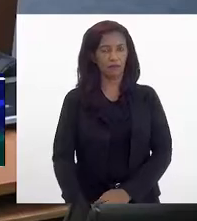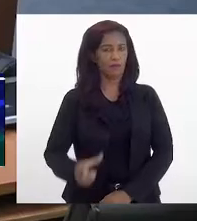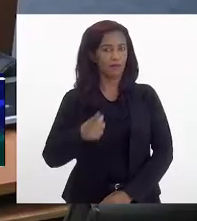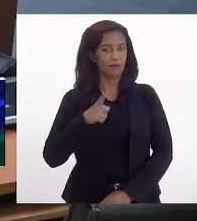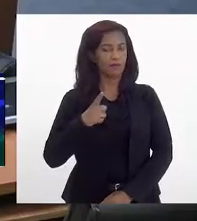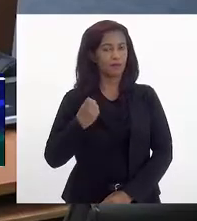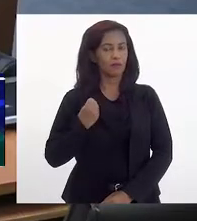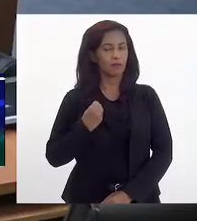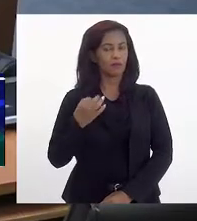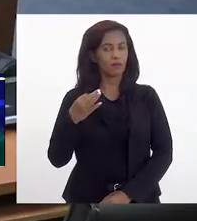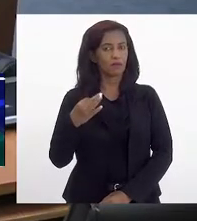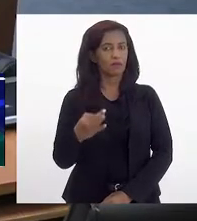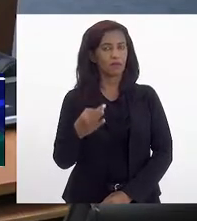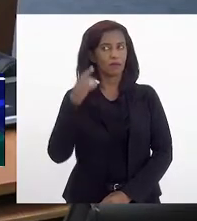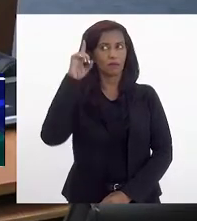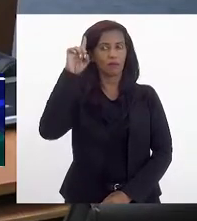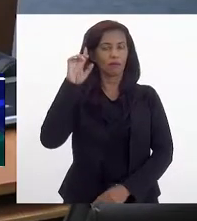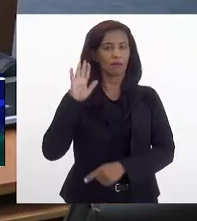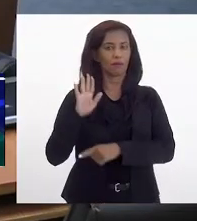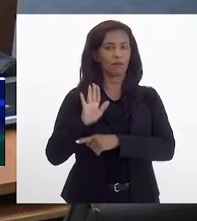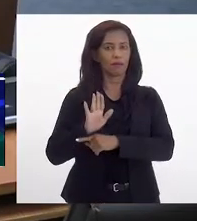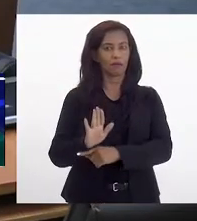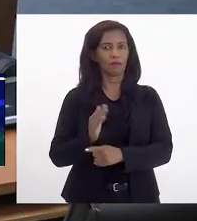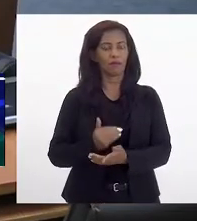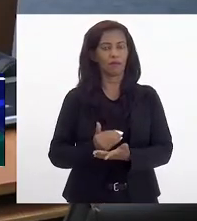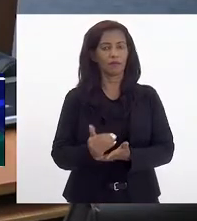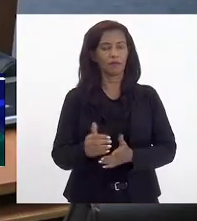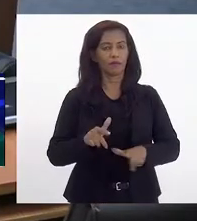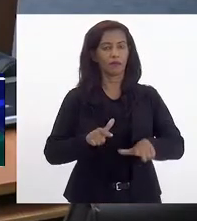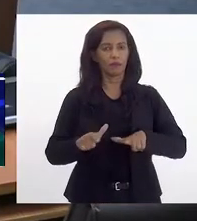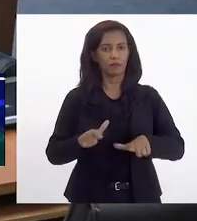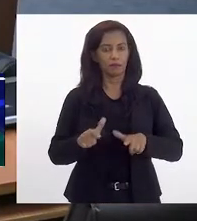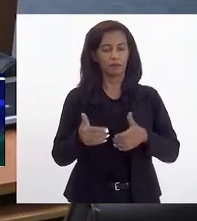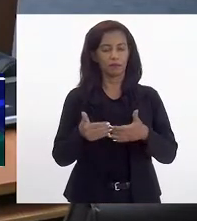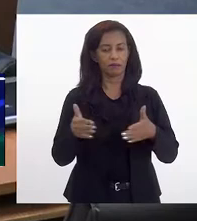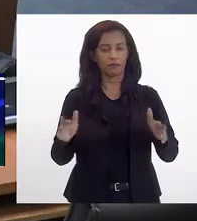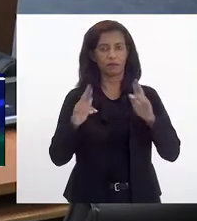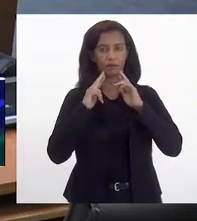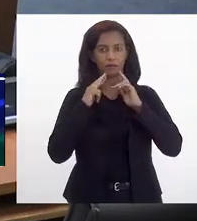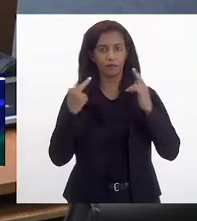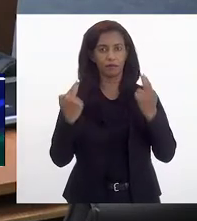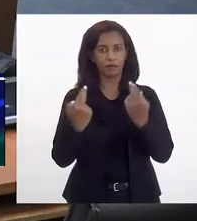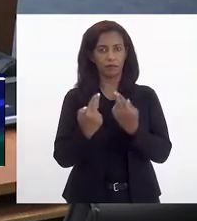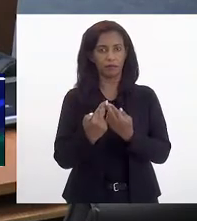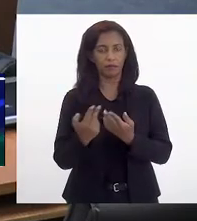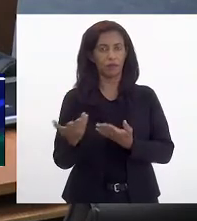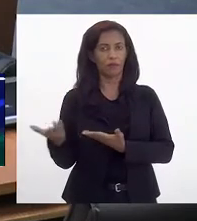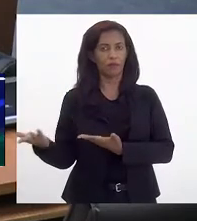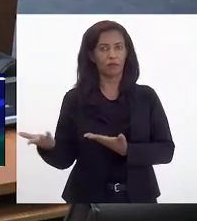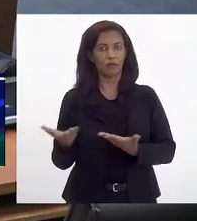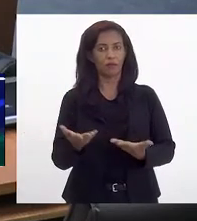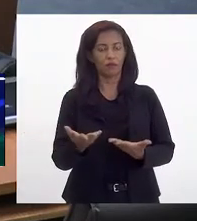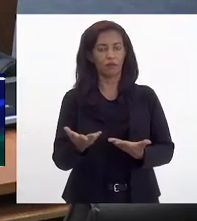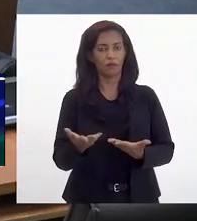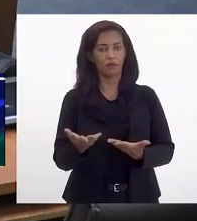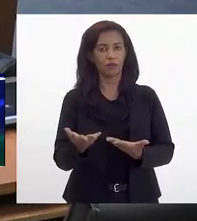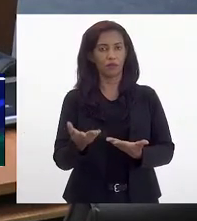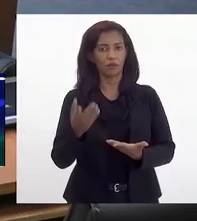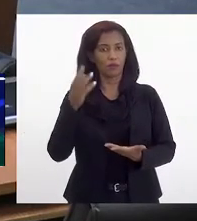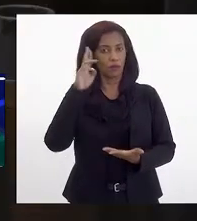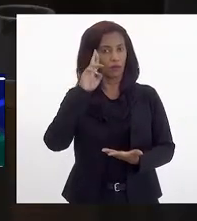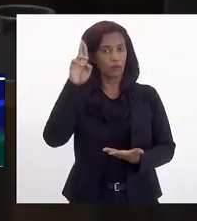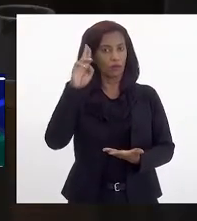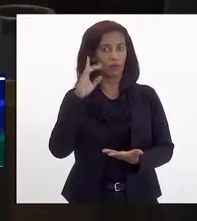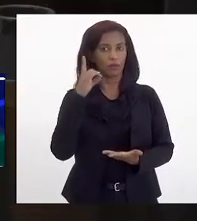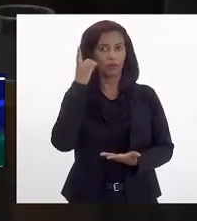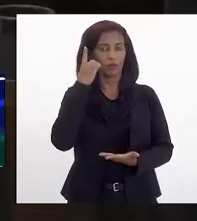Havendo o número legal e sob a proteção de Deus, iniciamos nosso trabalho. Está aberta a sessão. A presidência convida o senhor